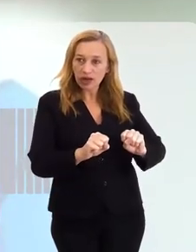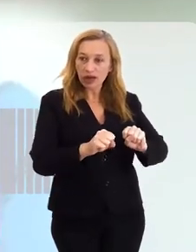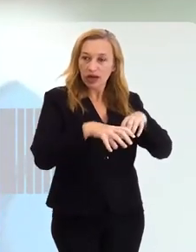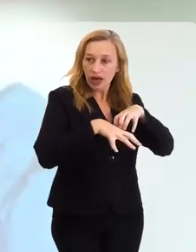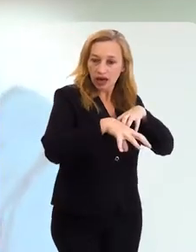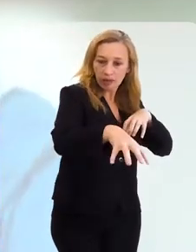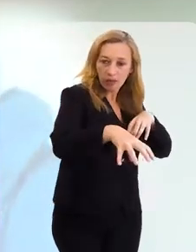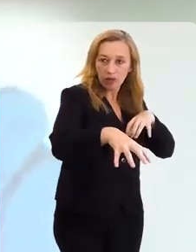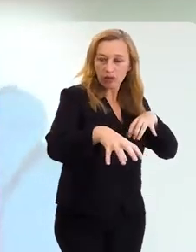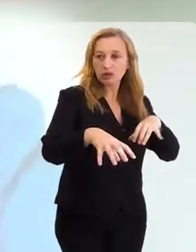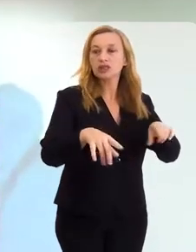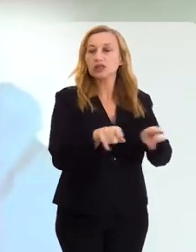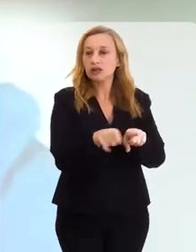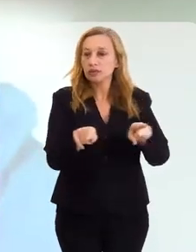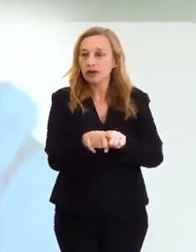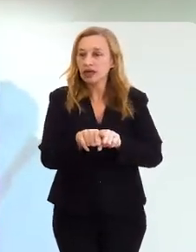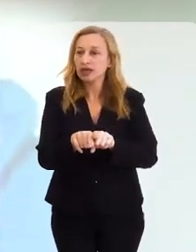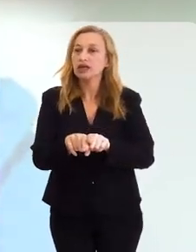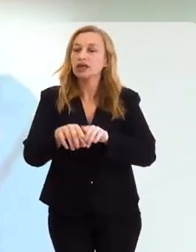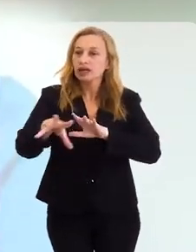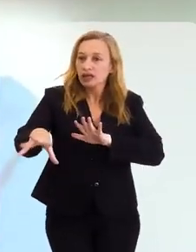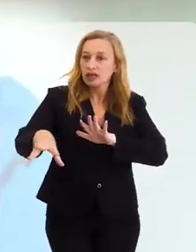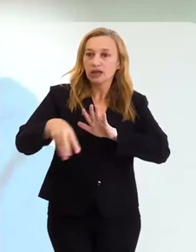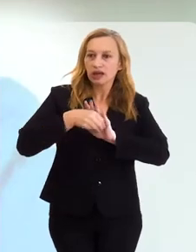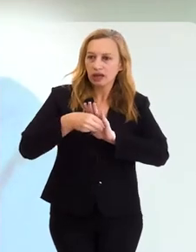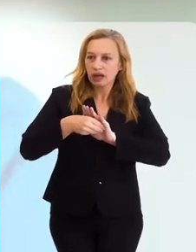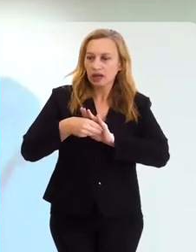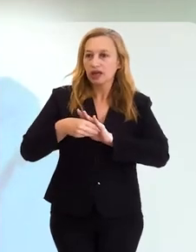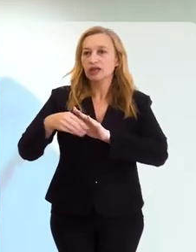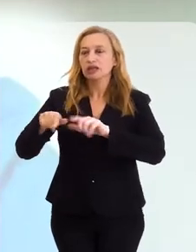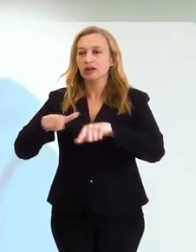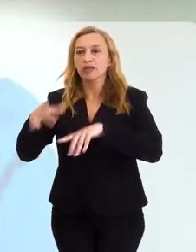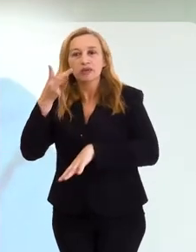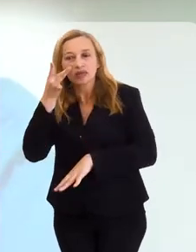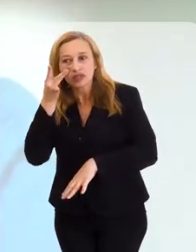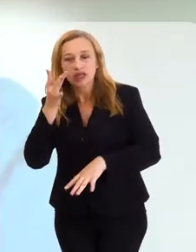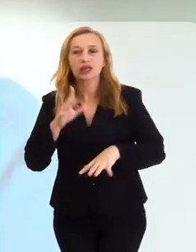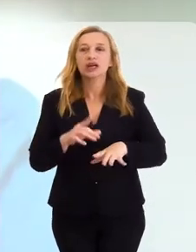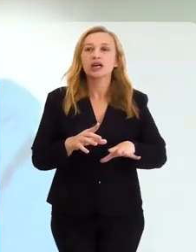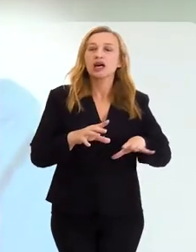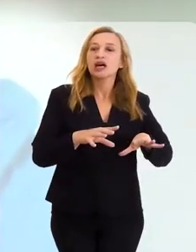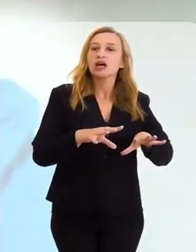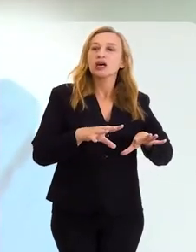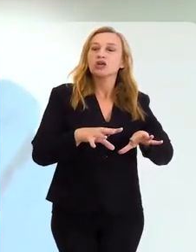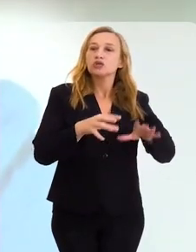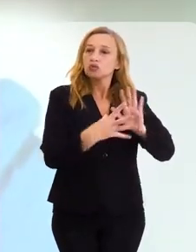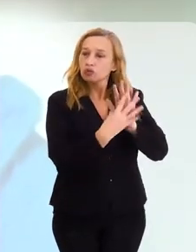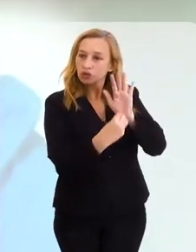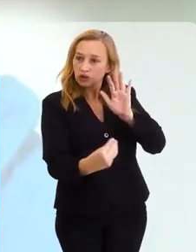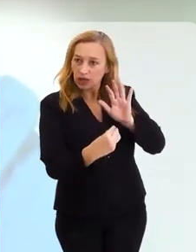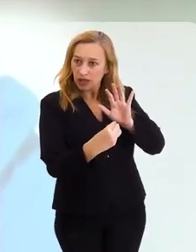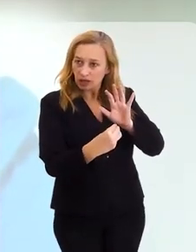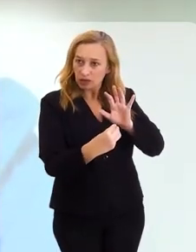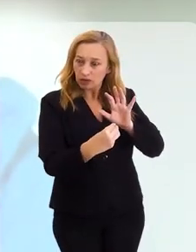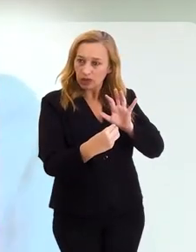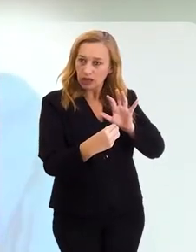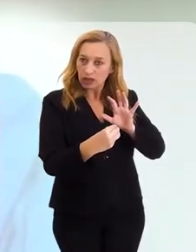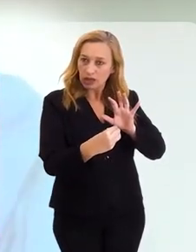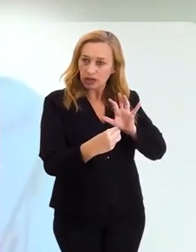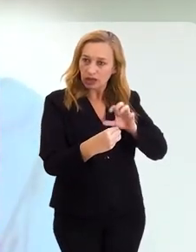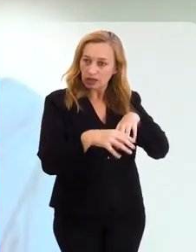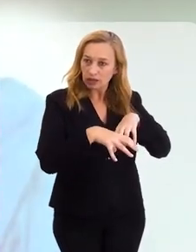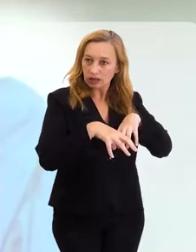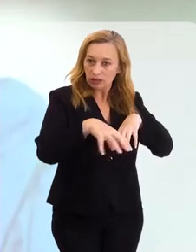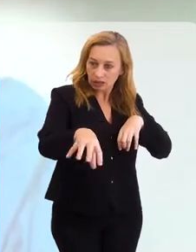híbrido quanto teletrabalho em tempo integral. O modelo híbrido, ele inclui, além de a gente pensar em quanto